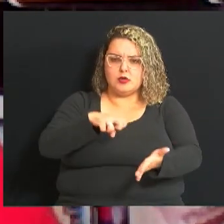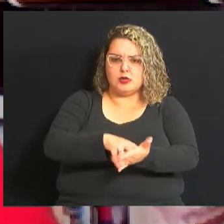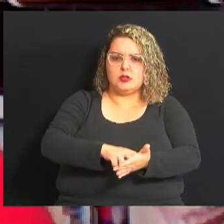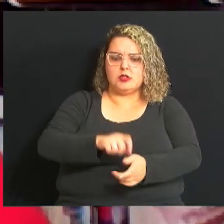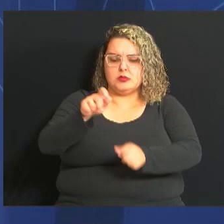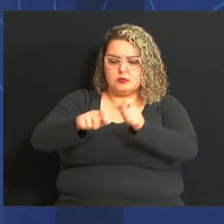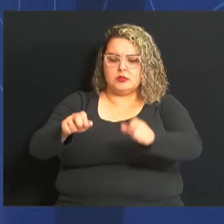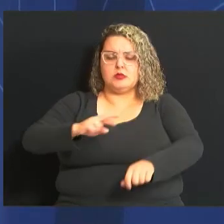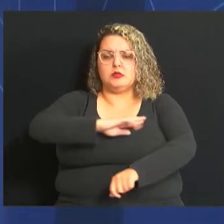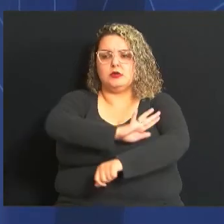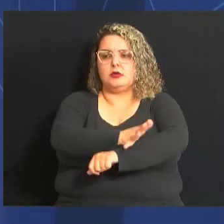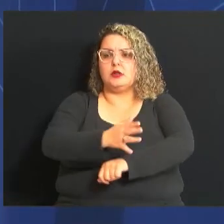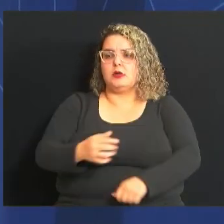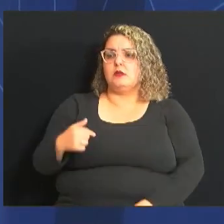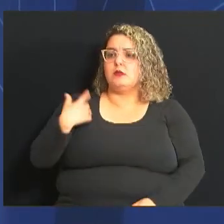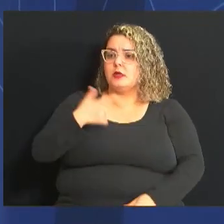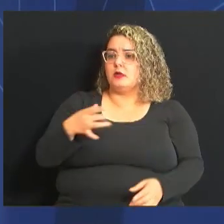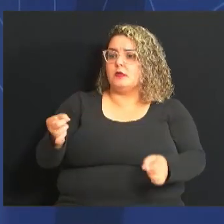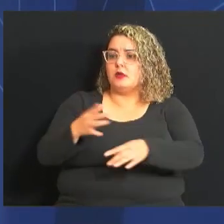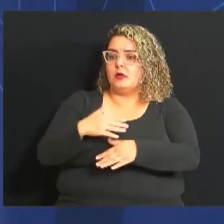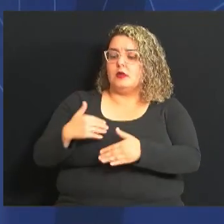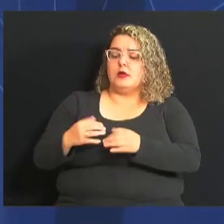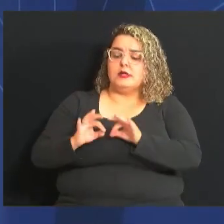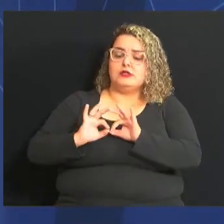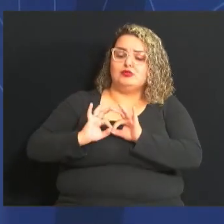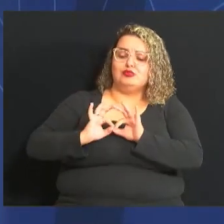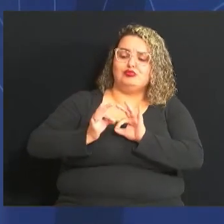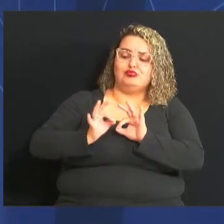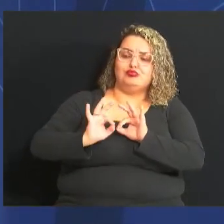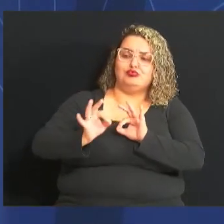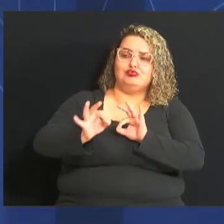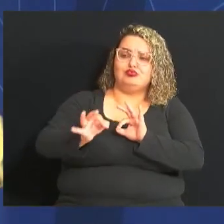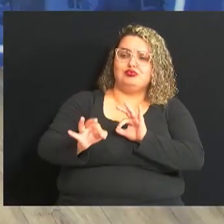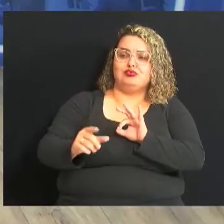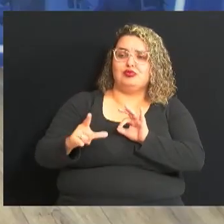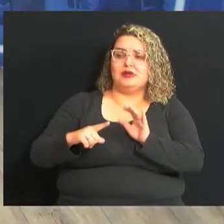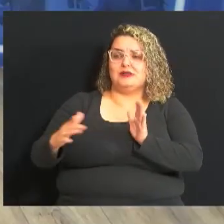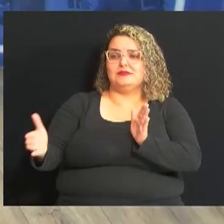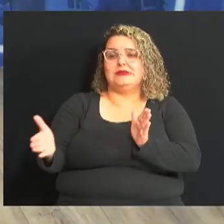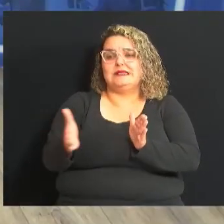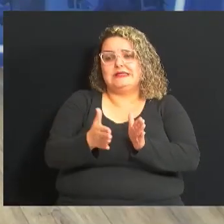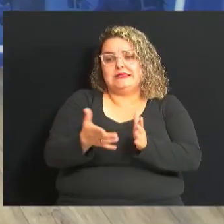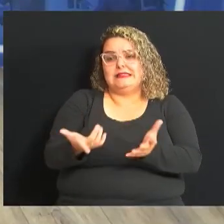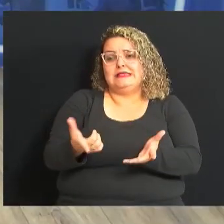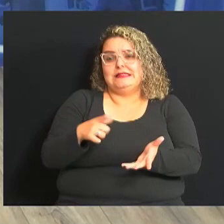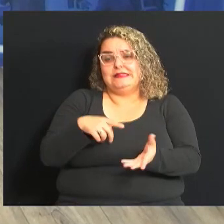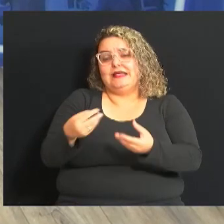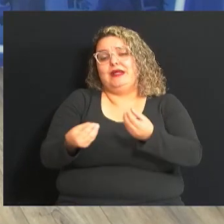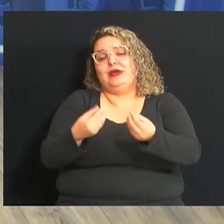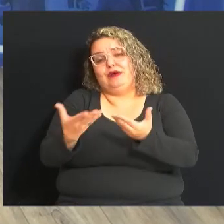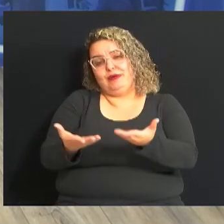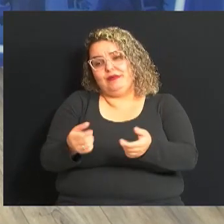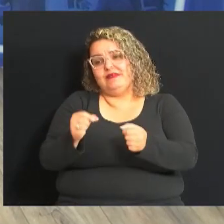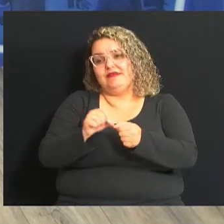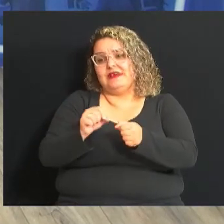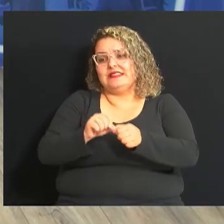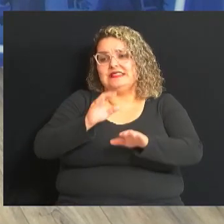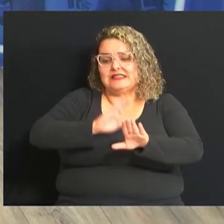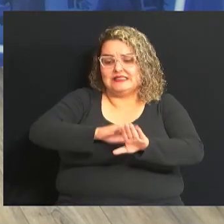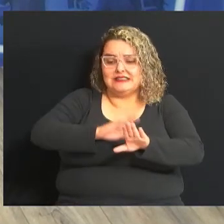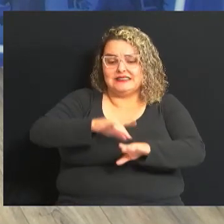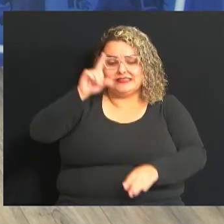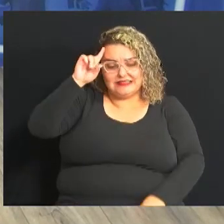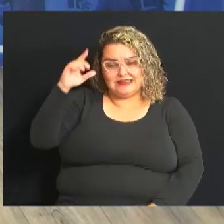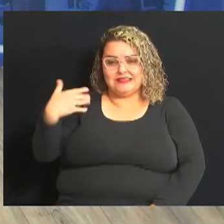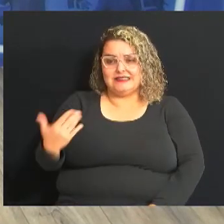poder encerrar, Ângela, ele é muito longo, tem como encurtar, tem como ser realizado na prática para o quanto